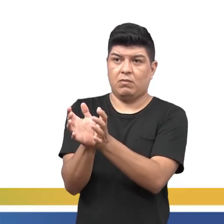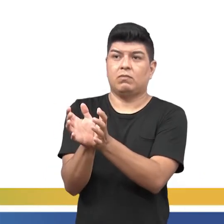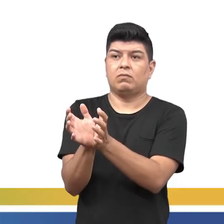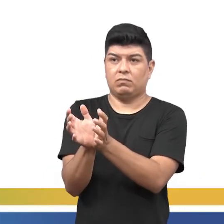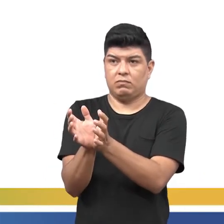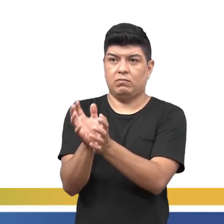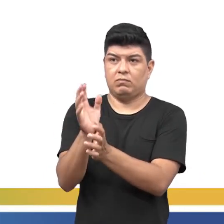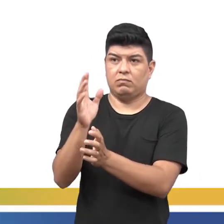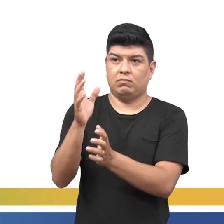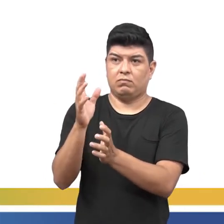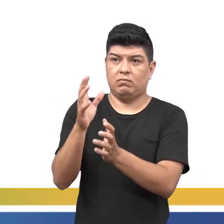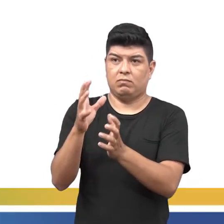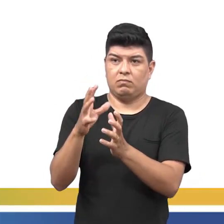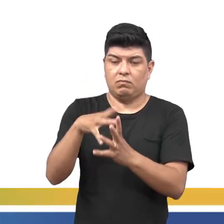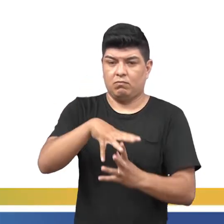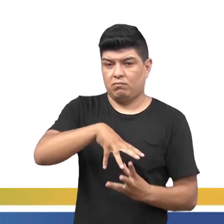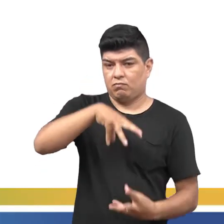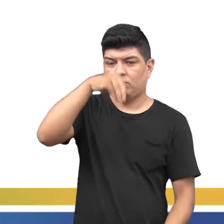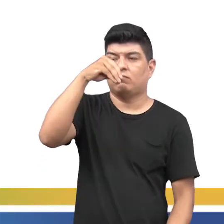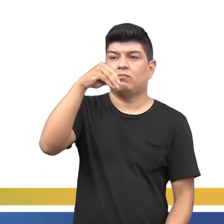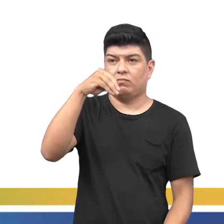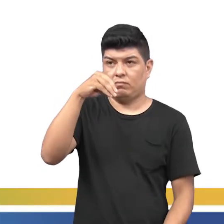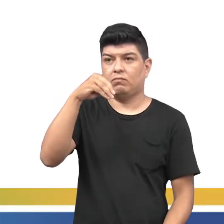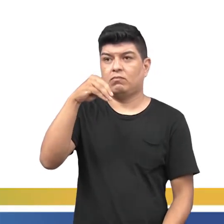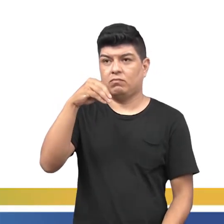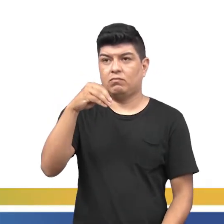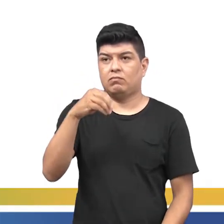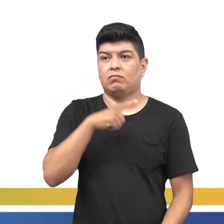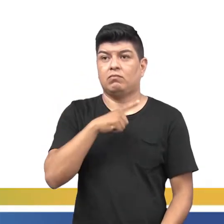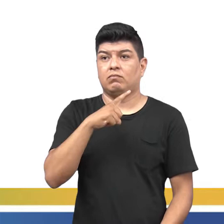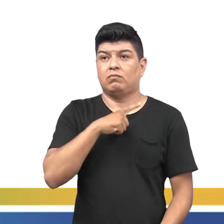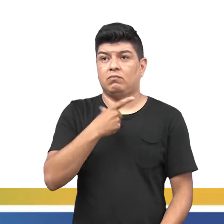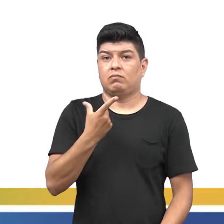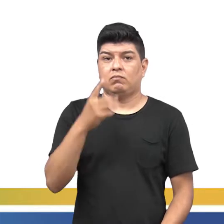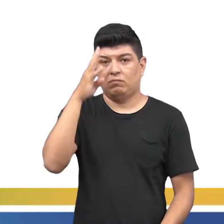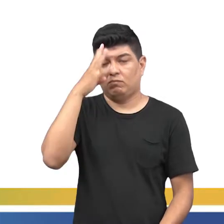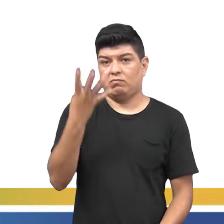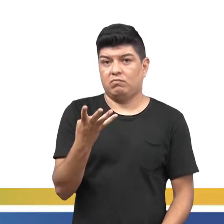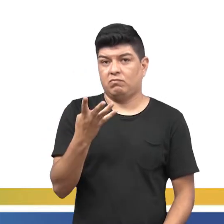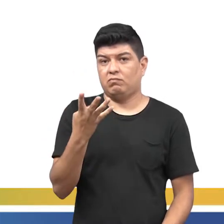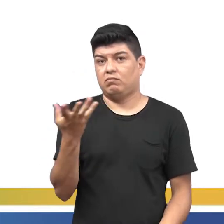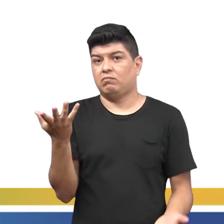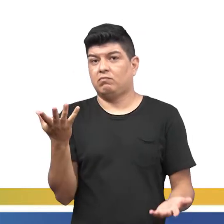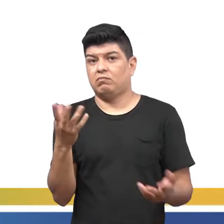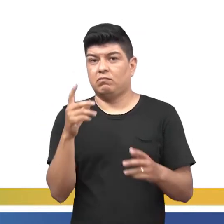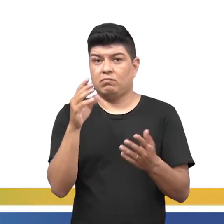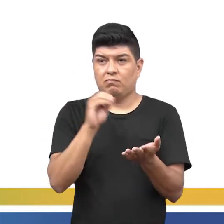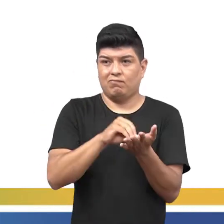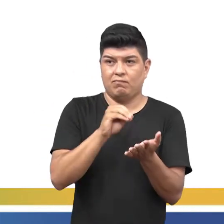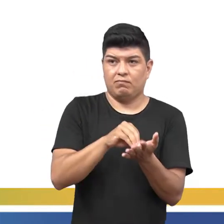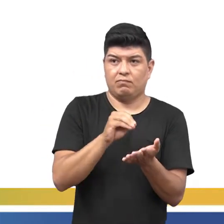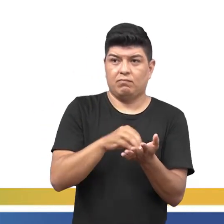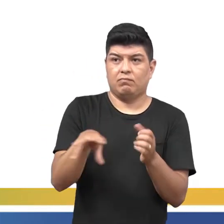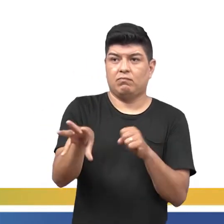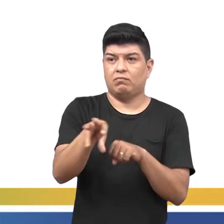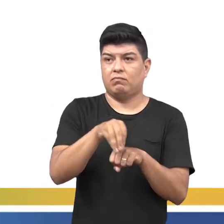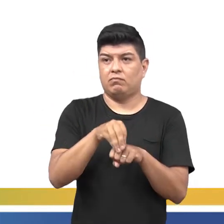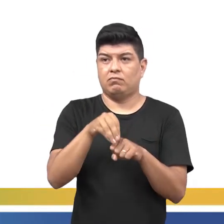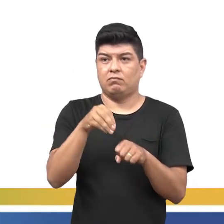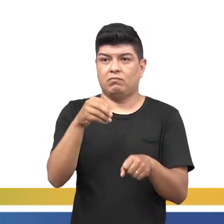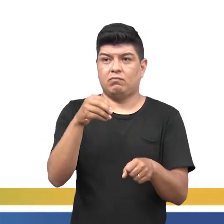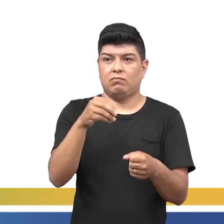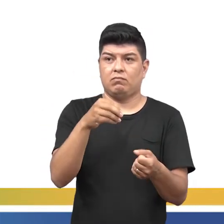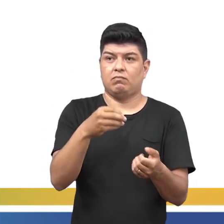ele é fantasioso, o mito ele adota uma atitude ingênua em relação à interpretação do mundo e